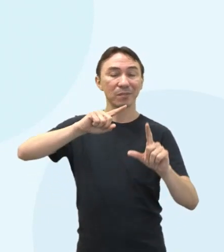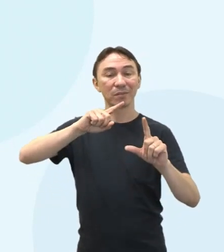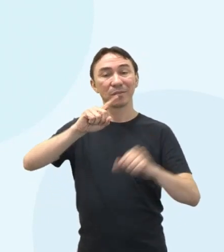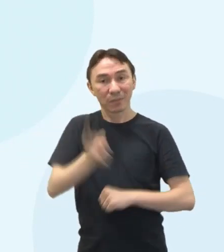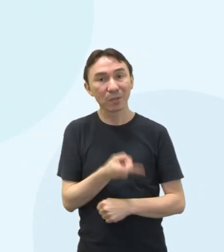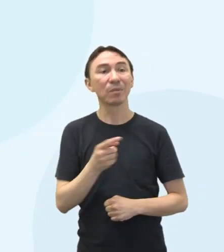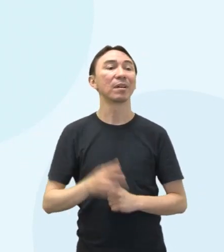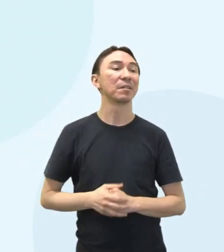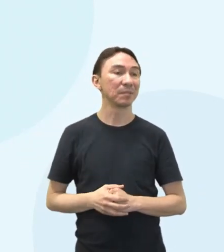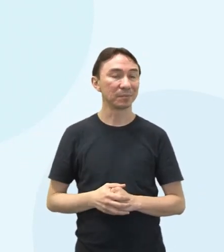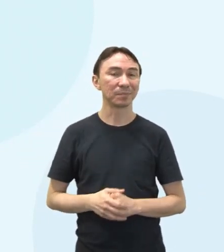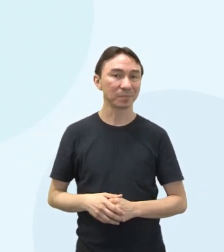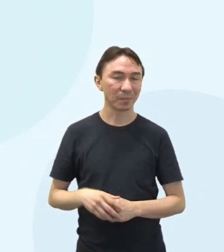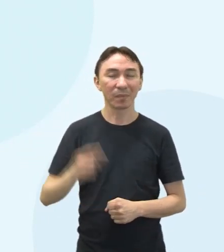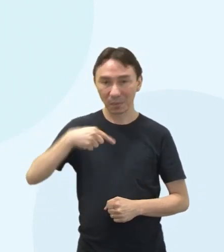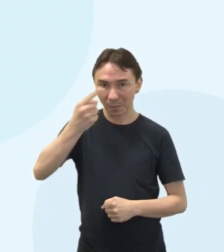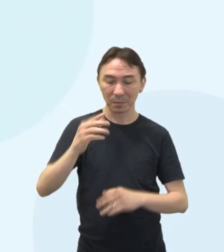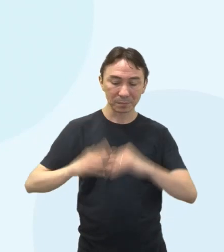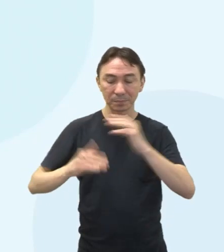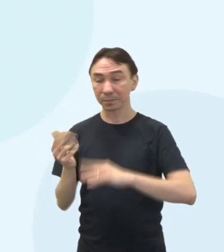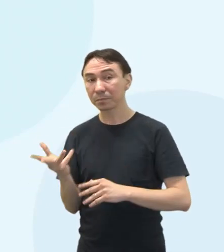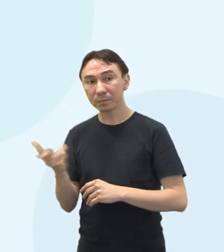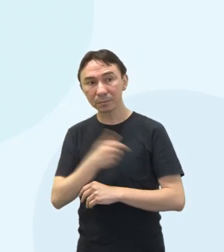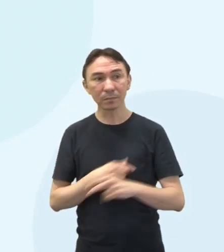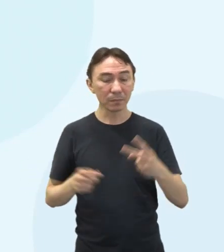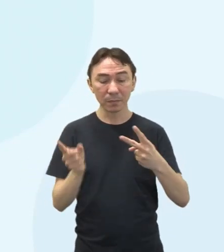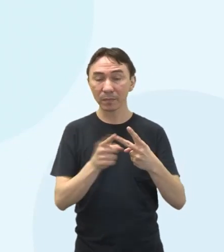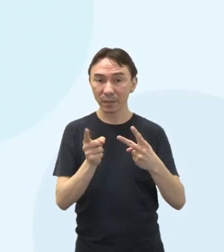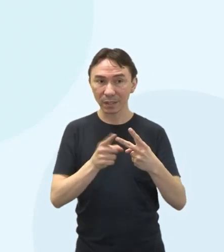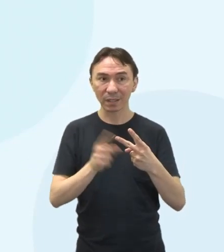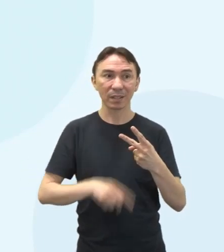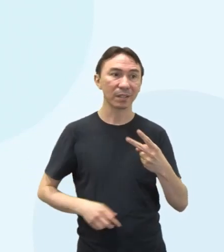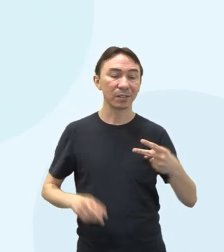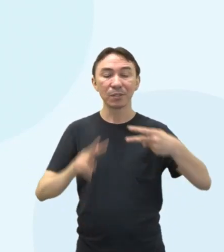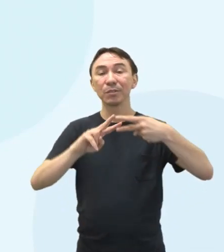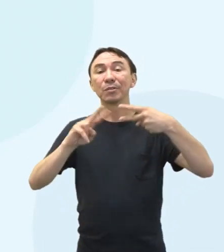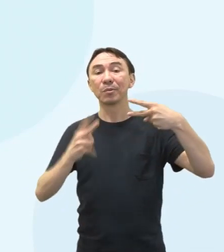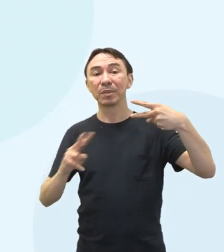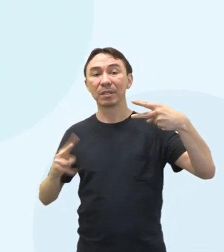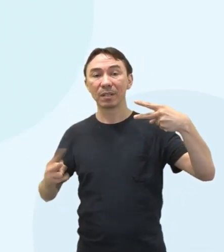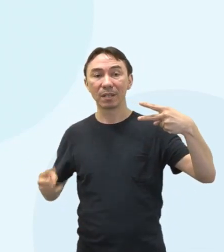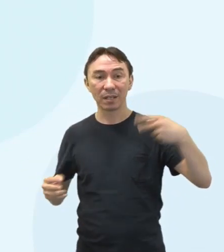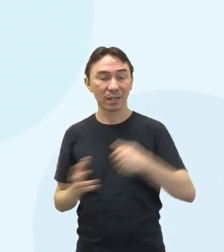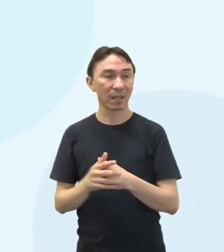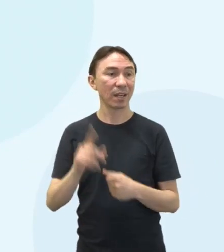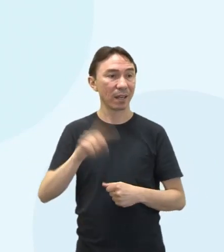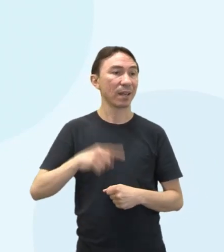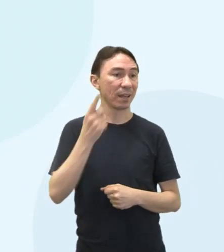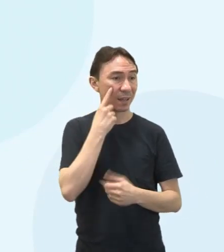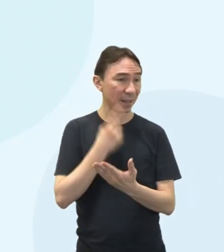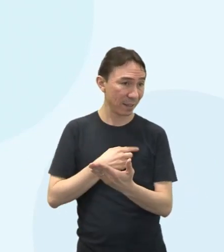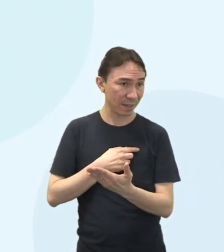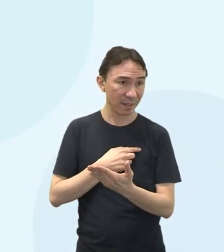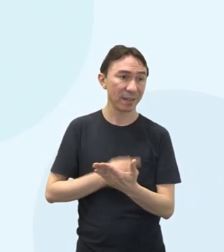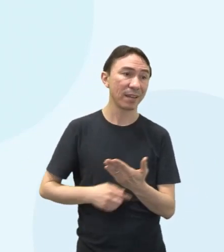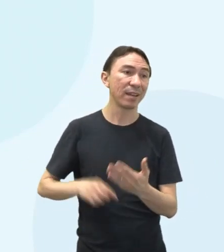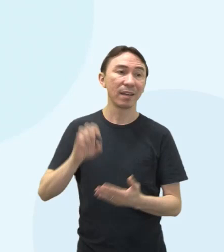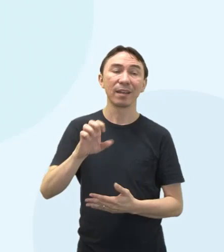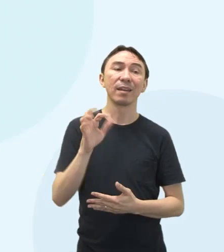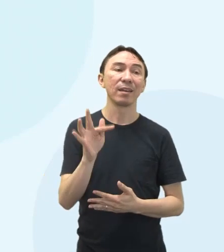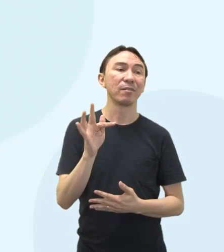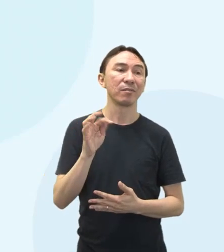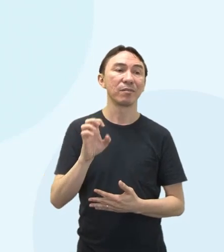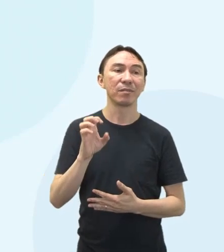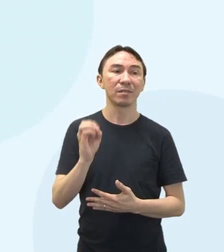habilidade relacionada a unidade temática da geometria né que seria af-03 ma13